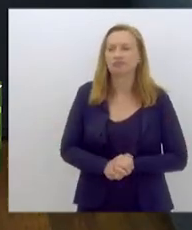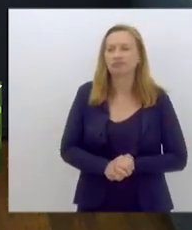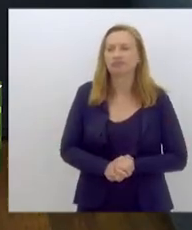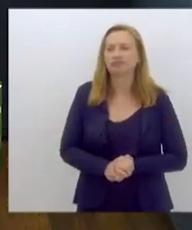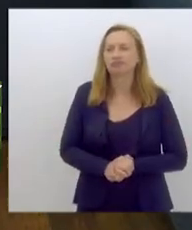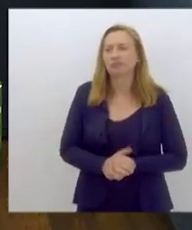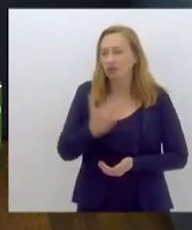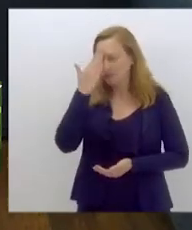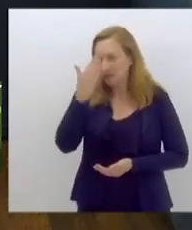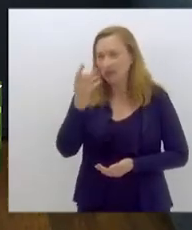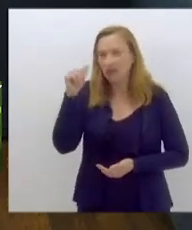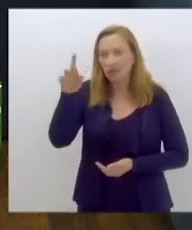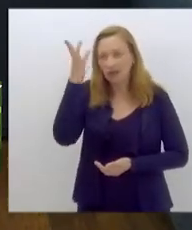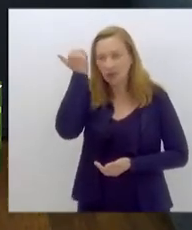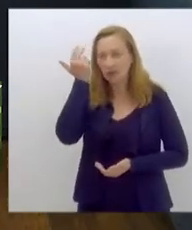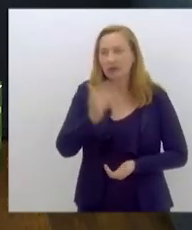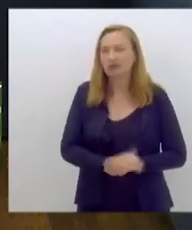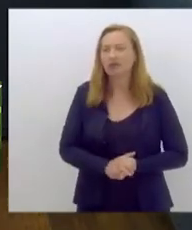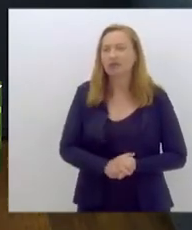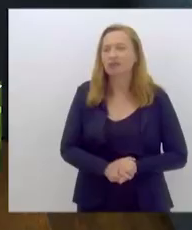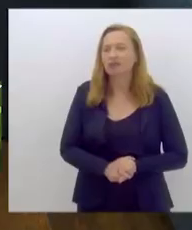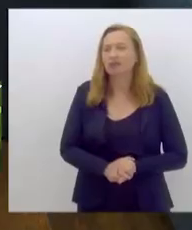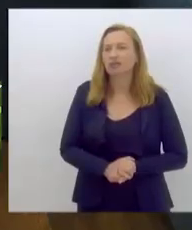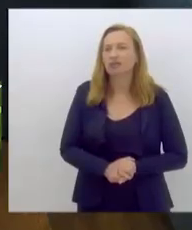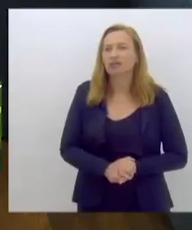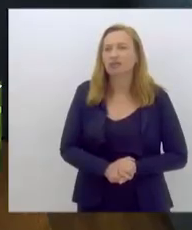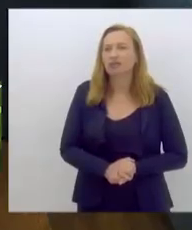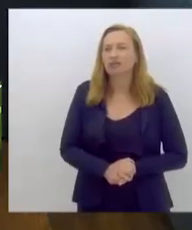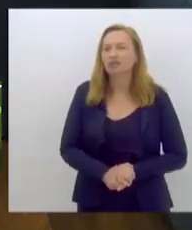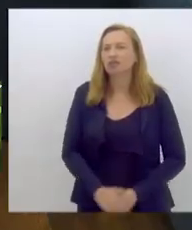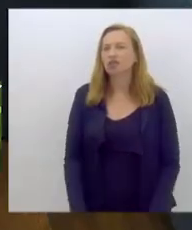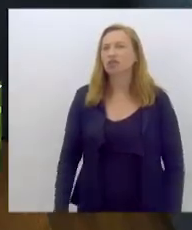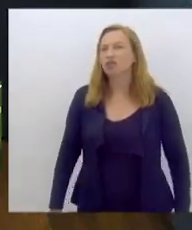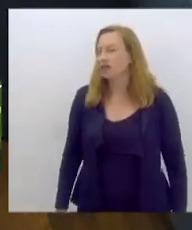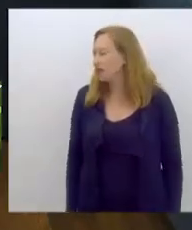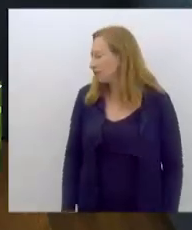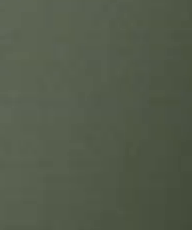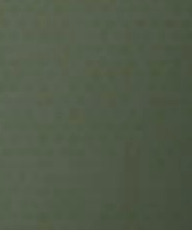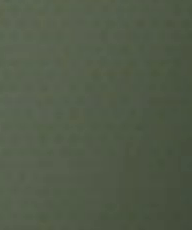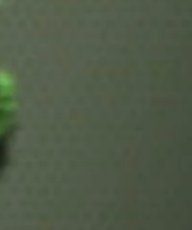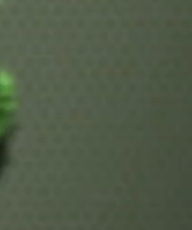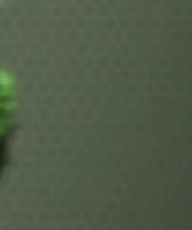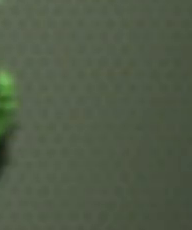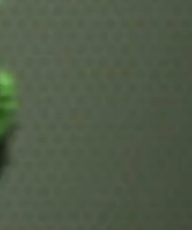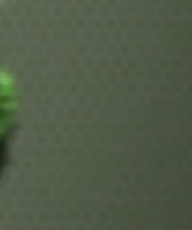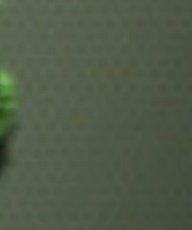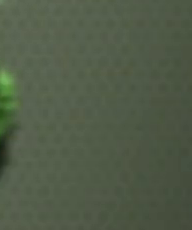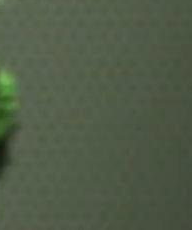certo. Obrigado, Omar. Não pode ter 8 votos, né?